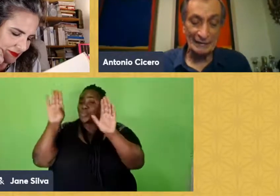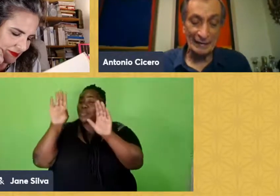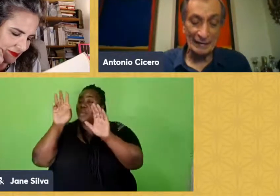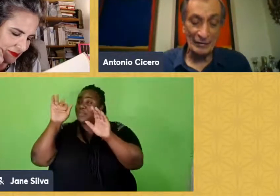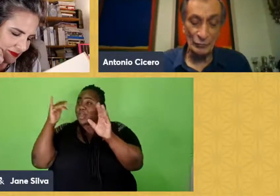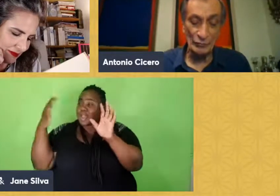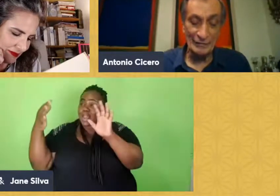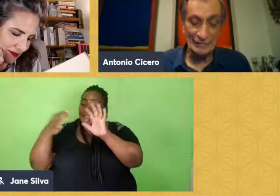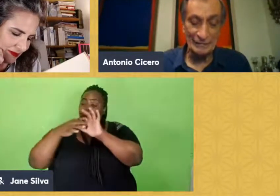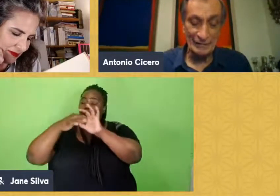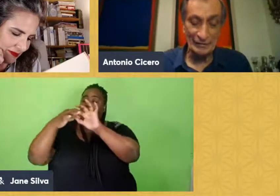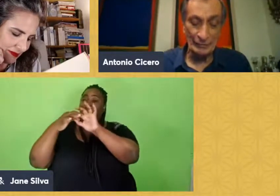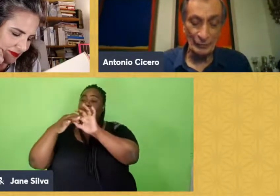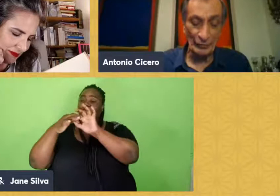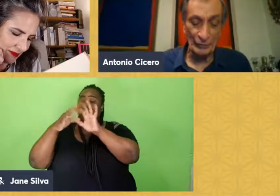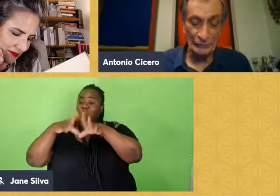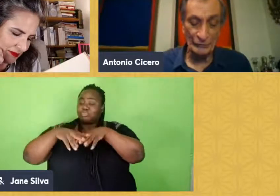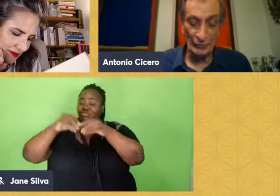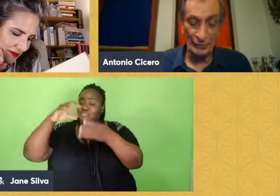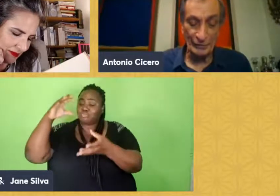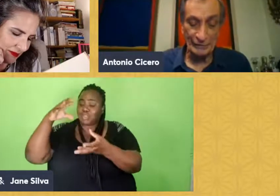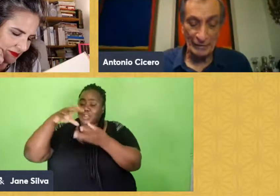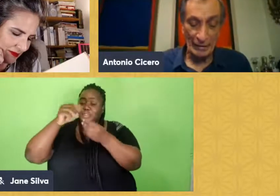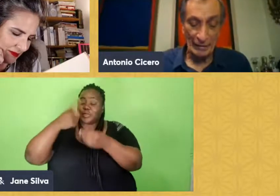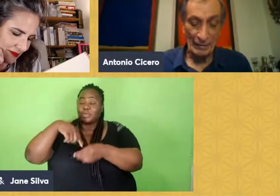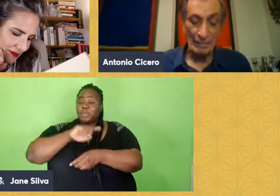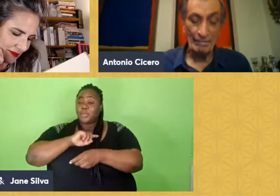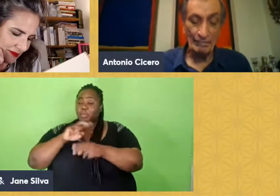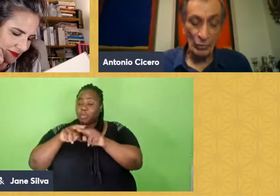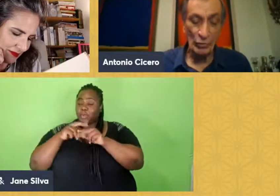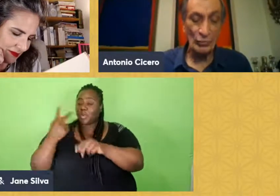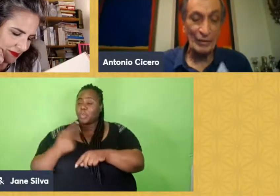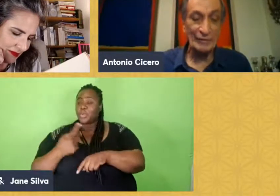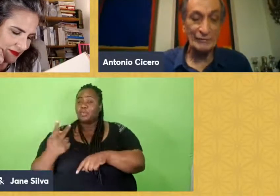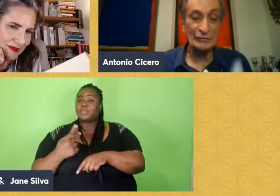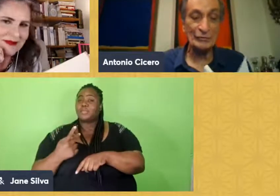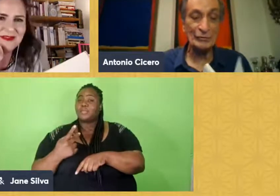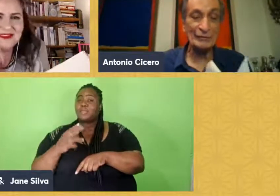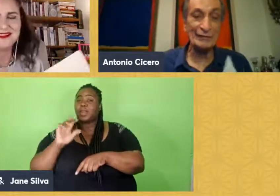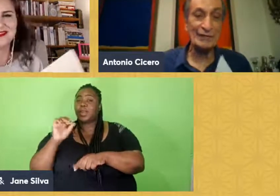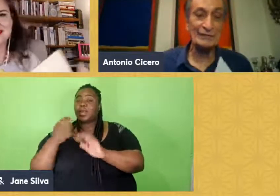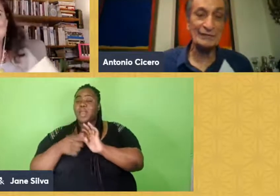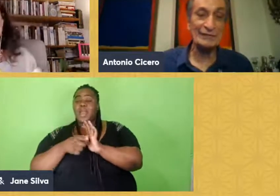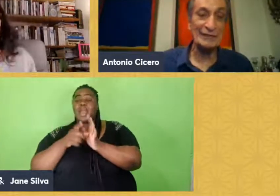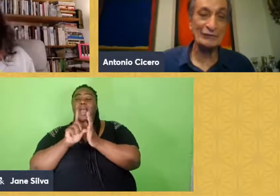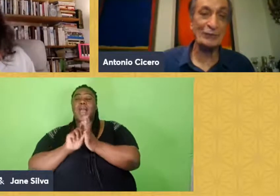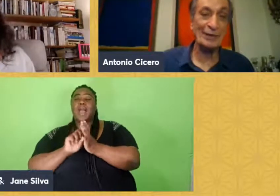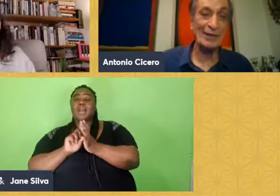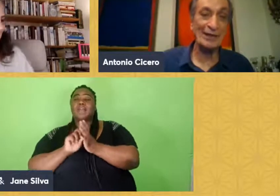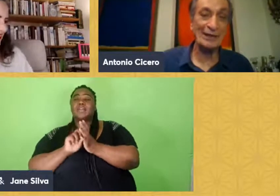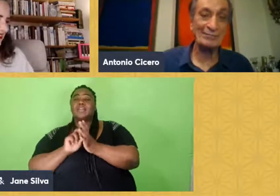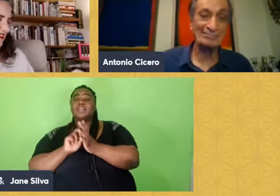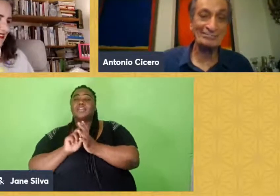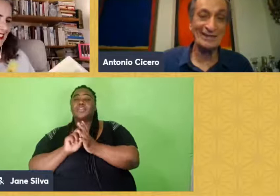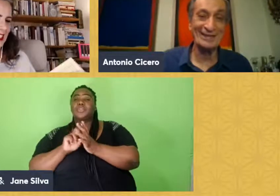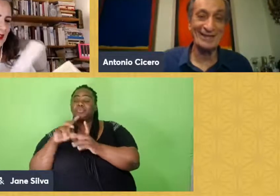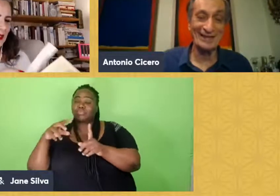reuniu-se à terra um instante por nós dois, pouco antes do Ocidente se